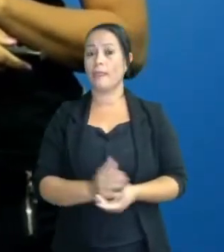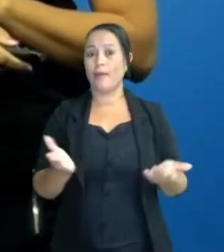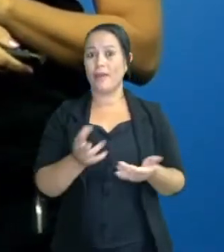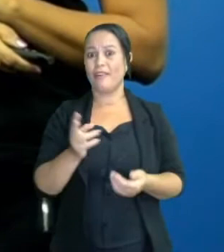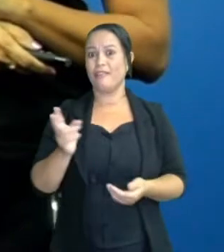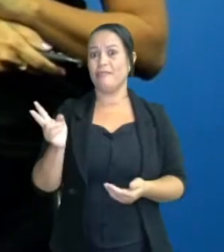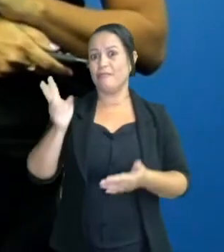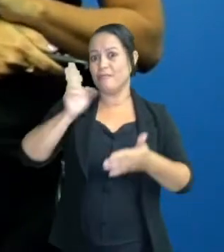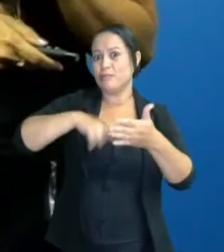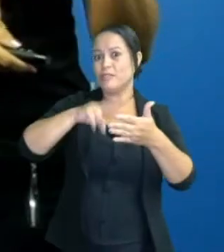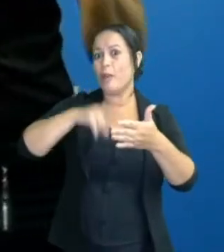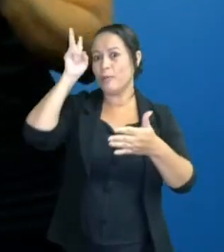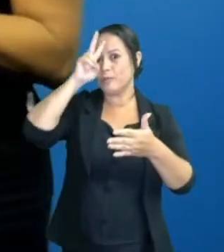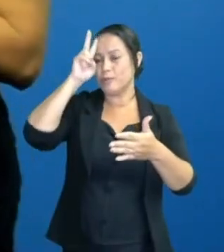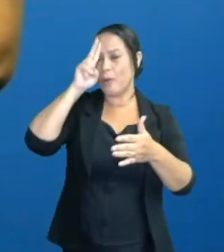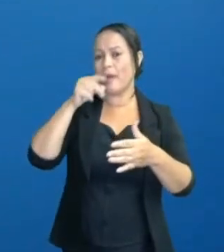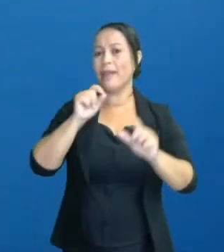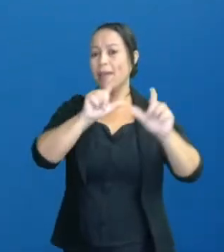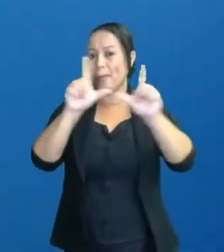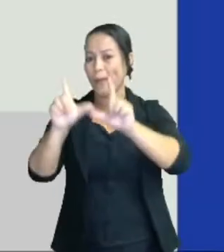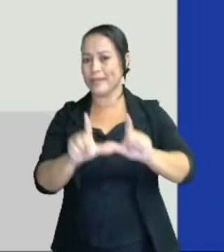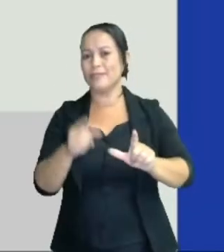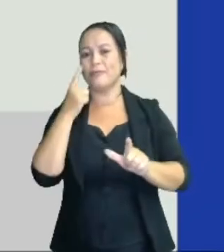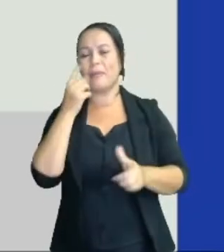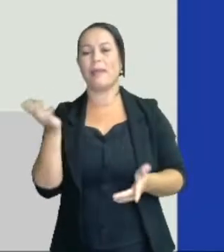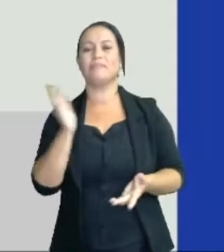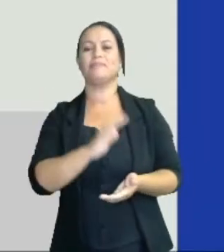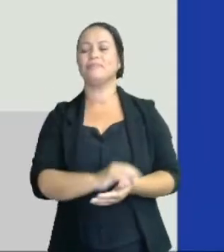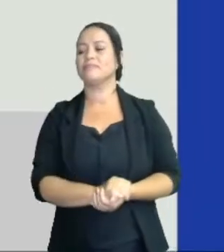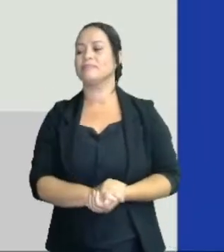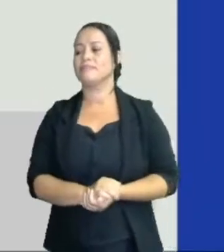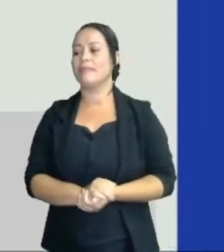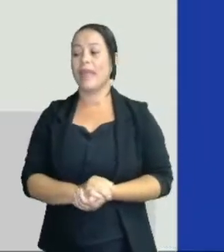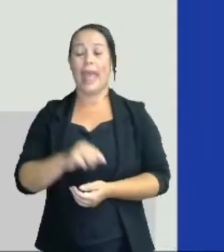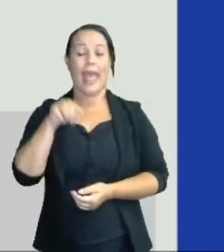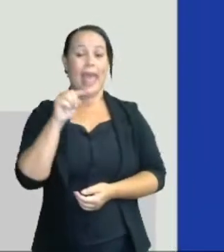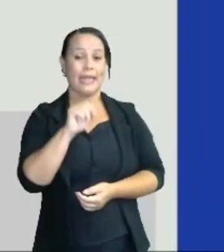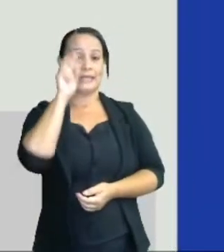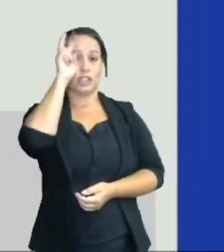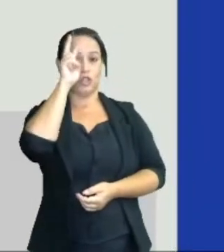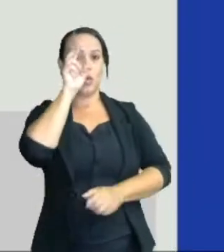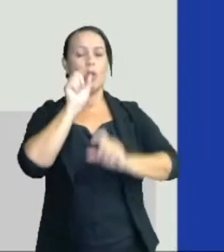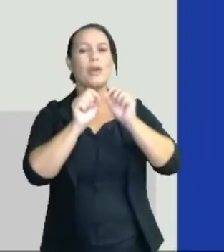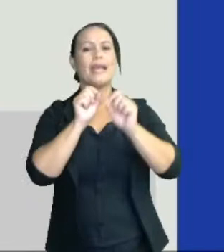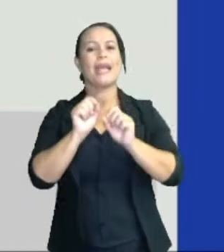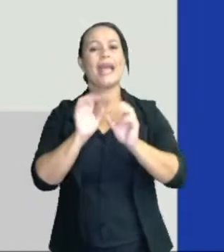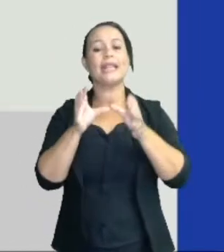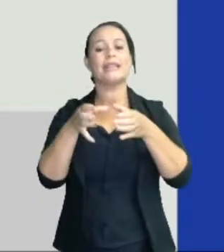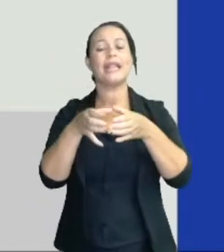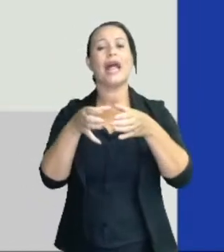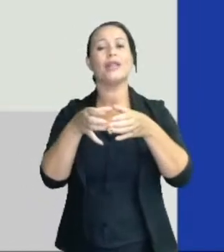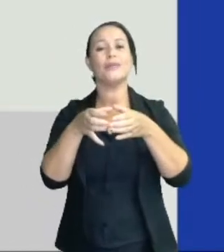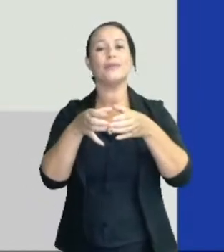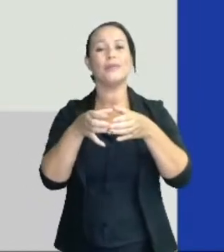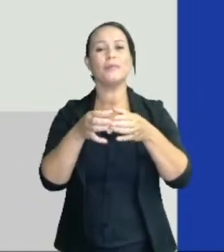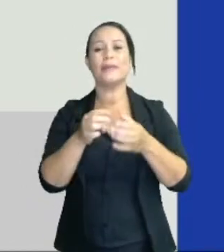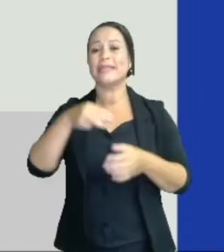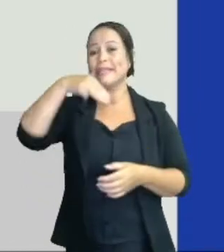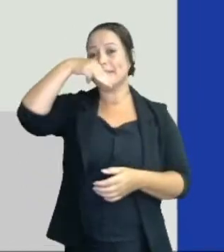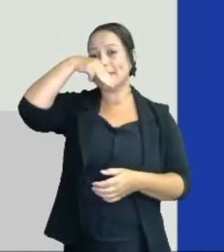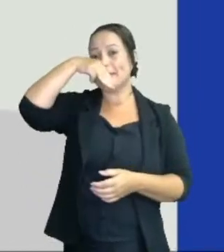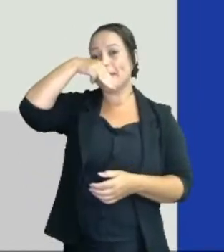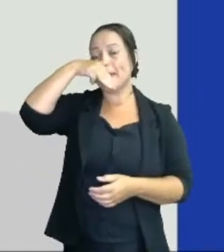Vamos ler uma história em quadrinhos? Vamos lá! Essa história é da Turma da